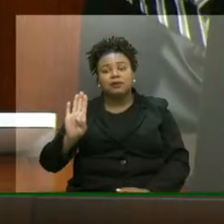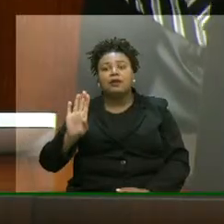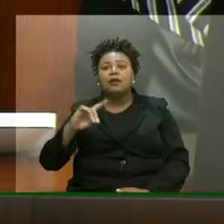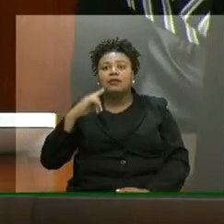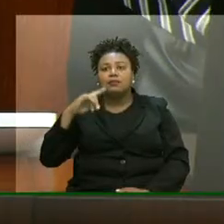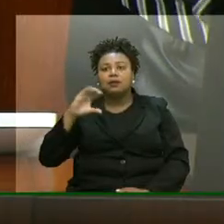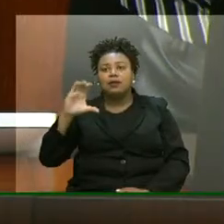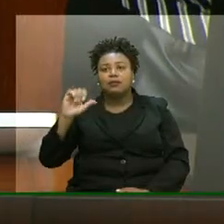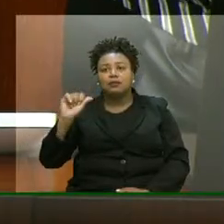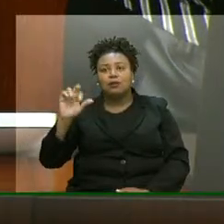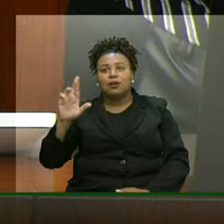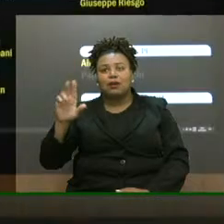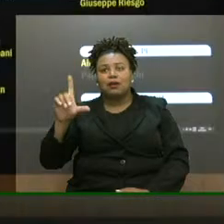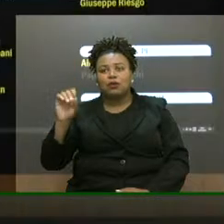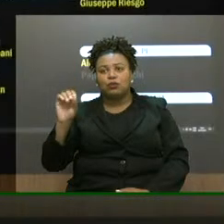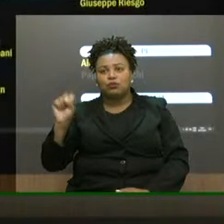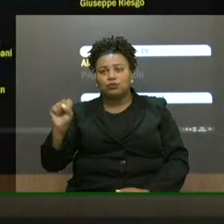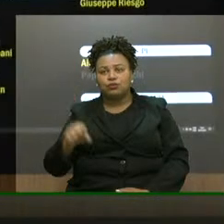Carlos Búrigo.